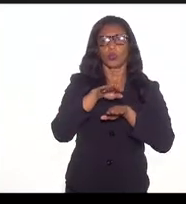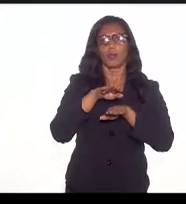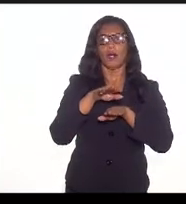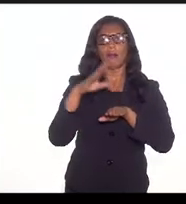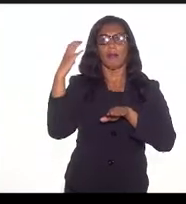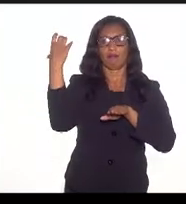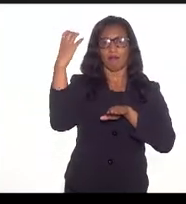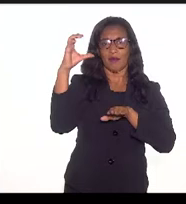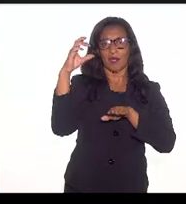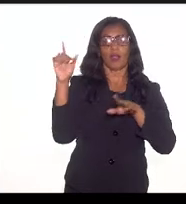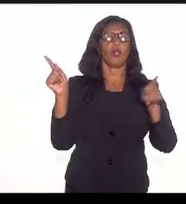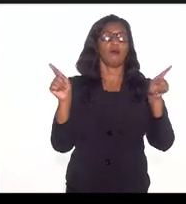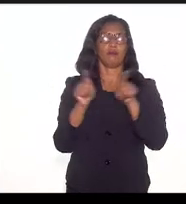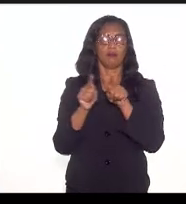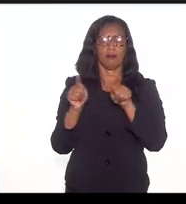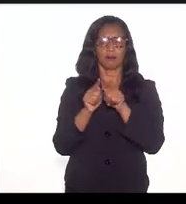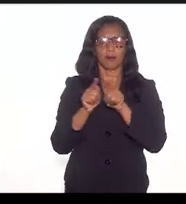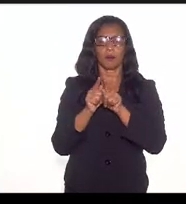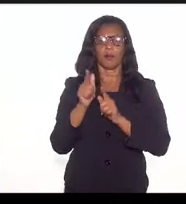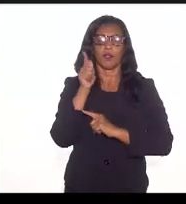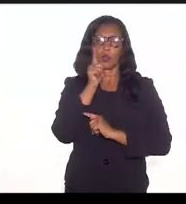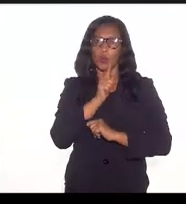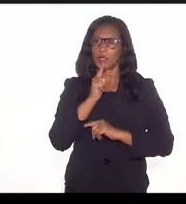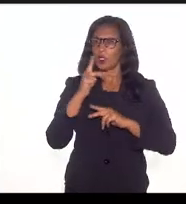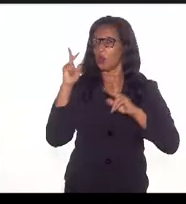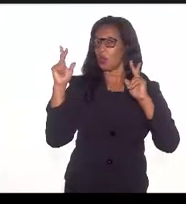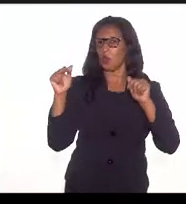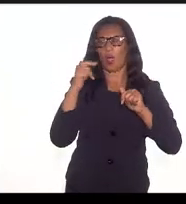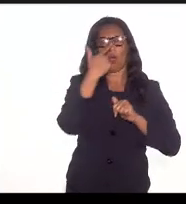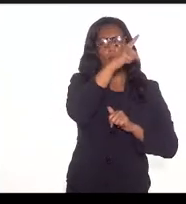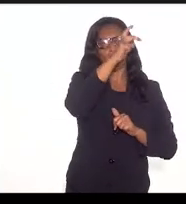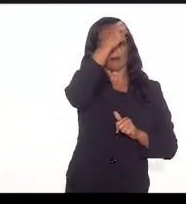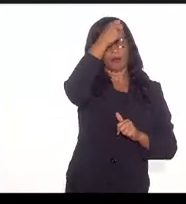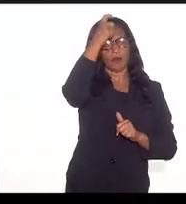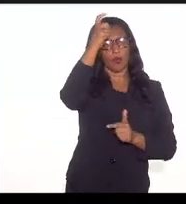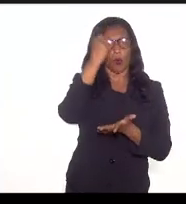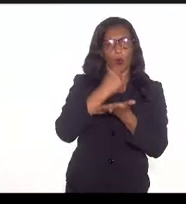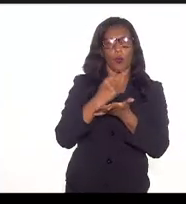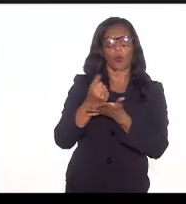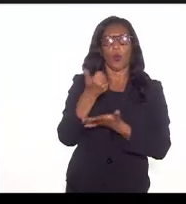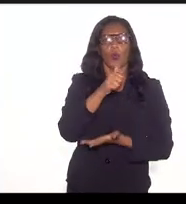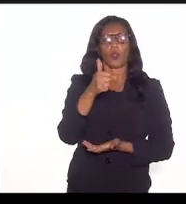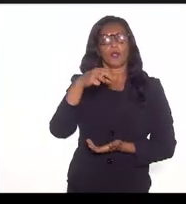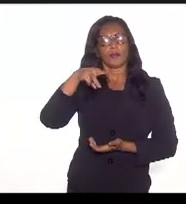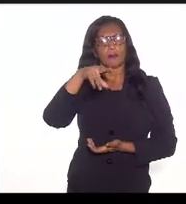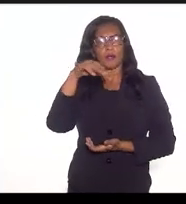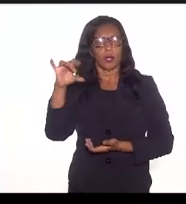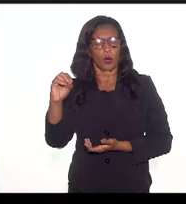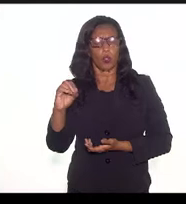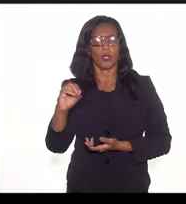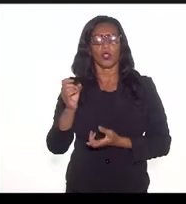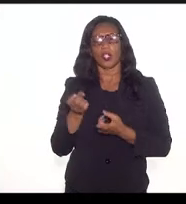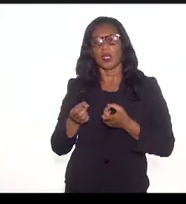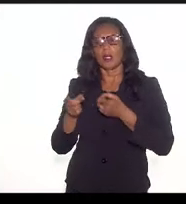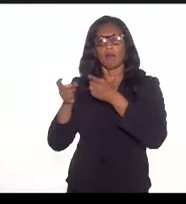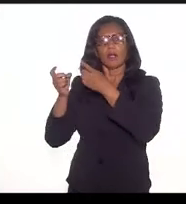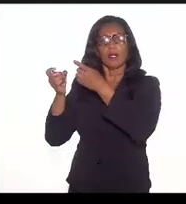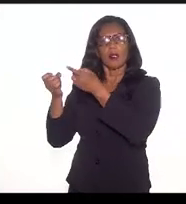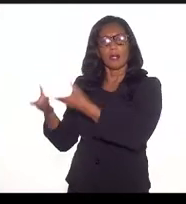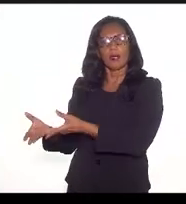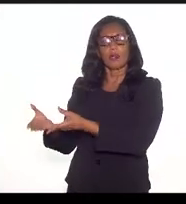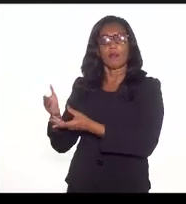foi a mesma questão de Paraty e Maricá. A gente contratou aproximadamente 11.300.000 em 2020 e liberou